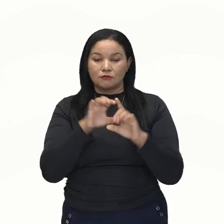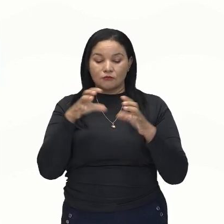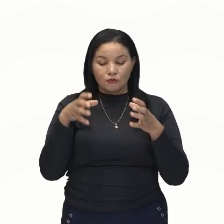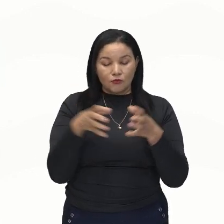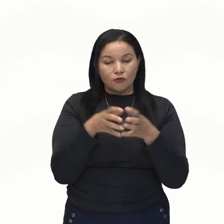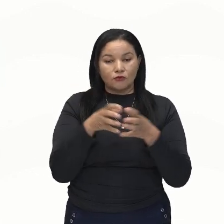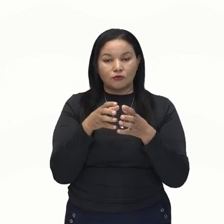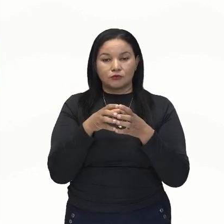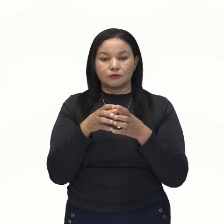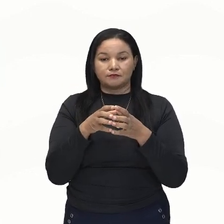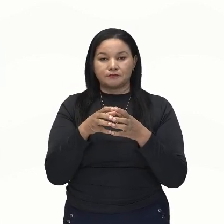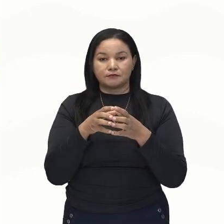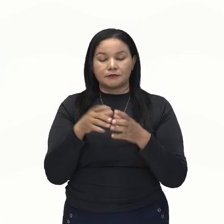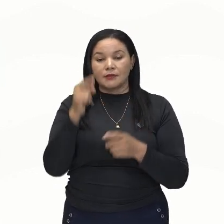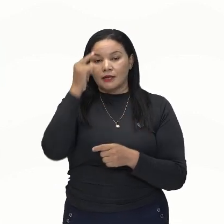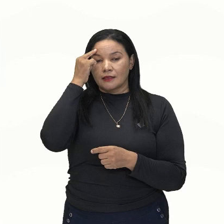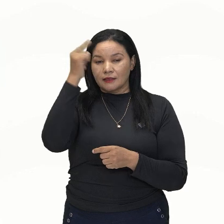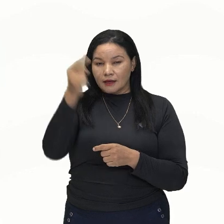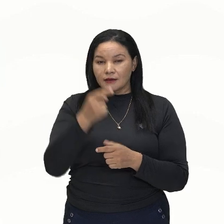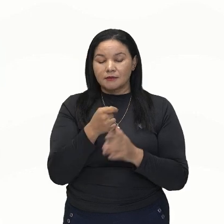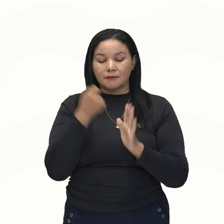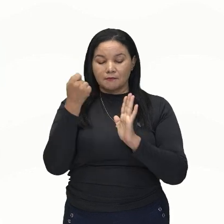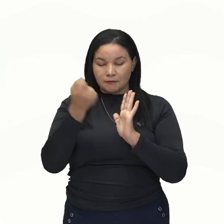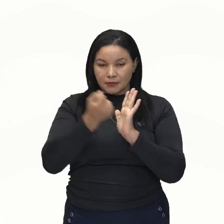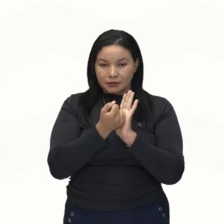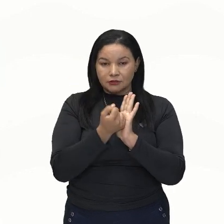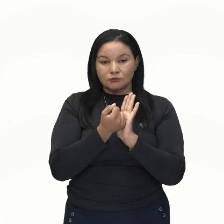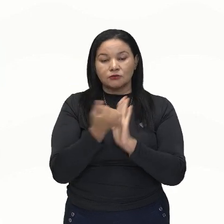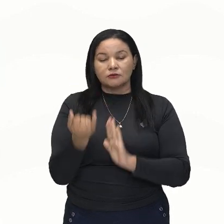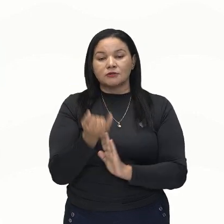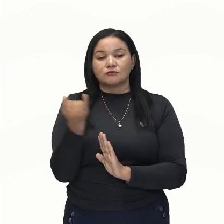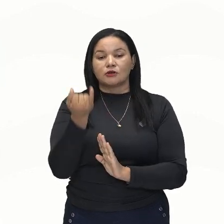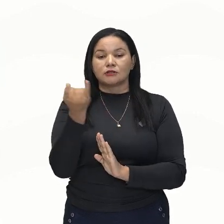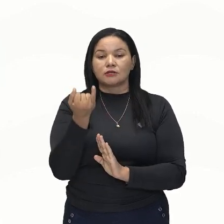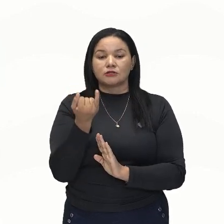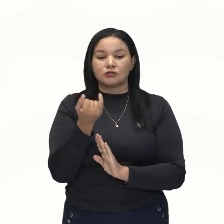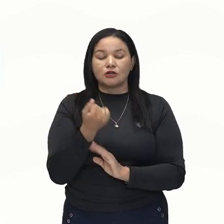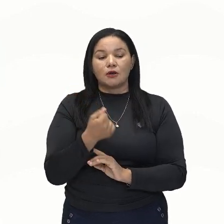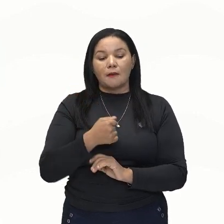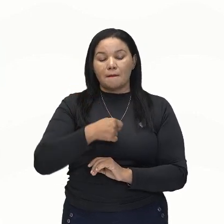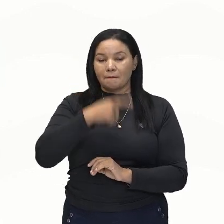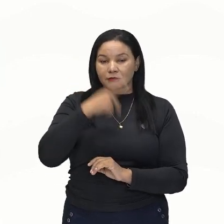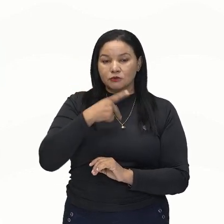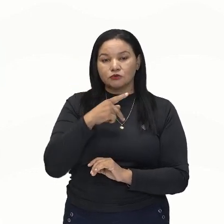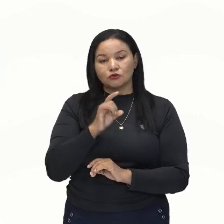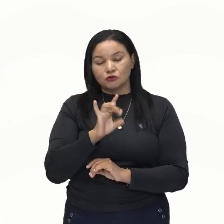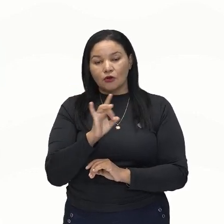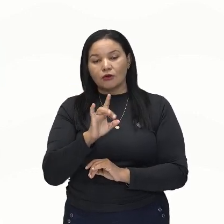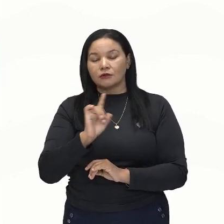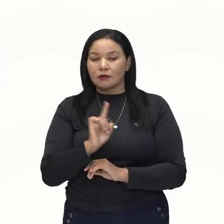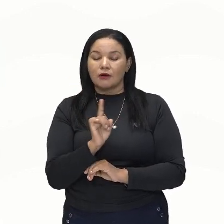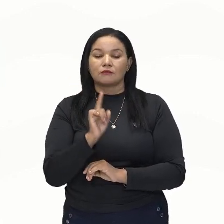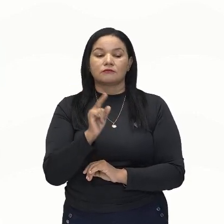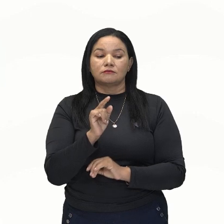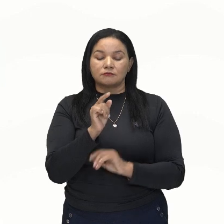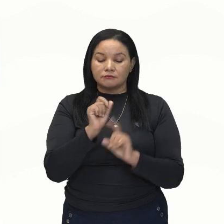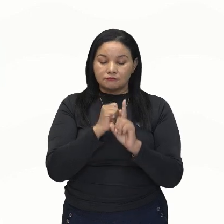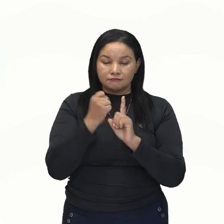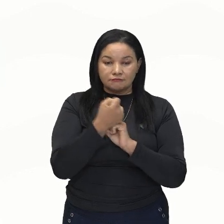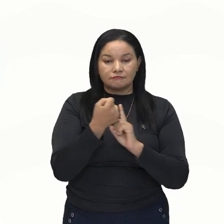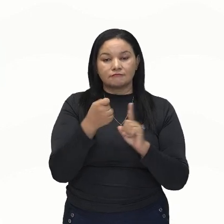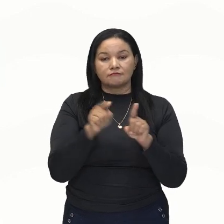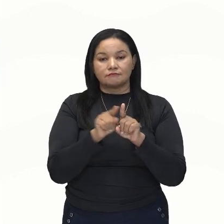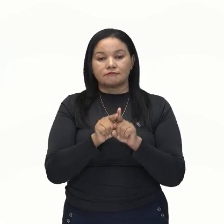coletivo. Lembra? A questão do patrimônio, ele é importante não só para você. Você pode ter um bem